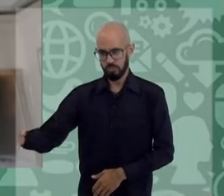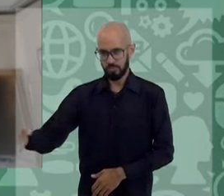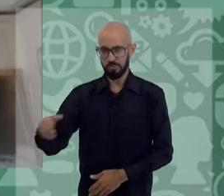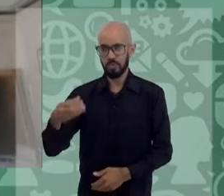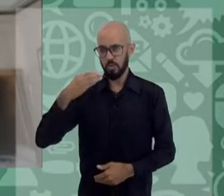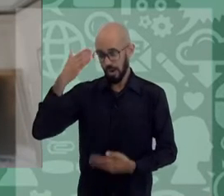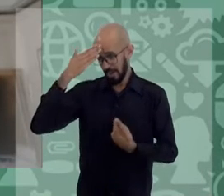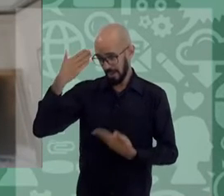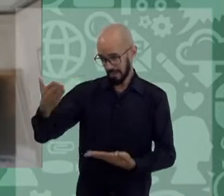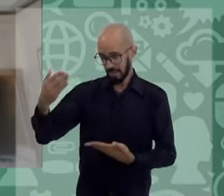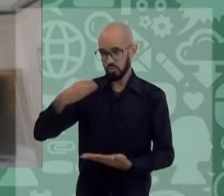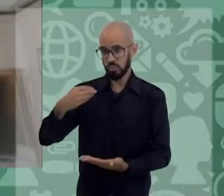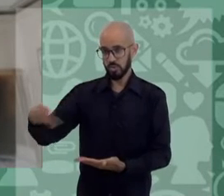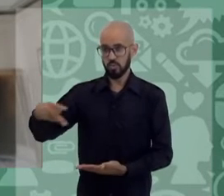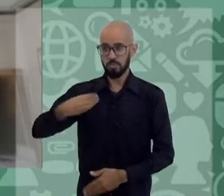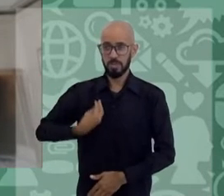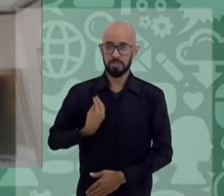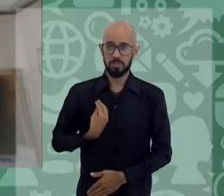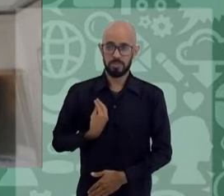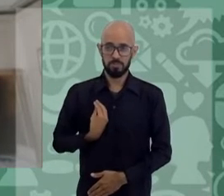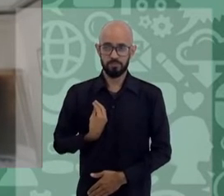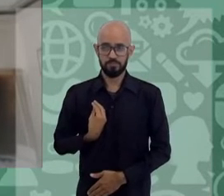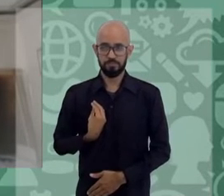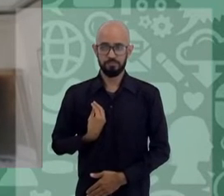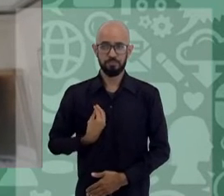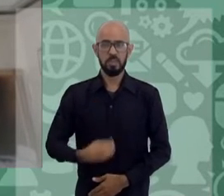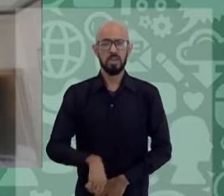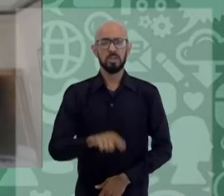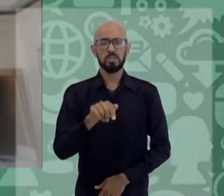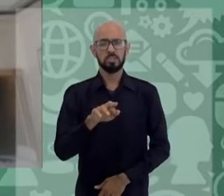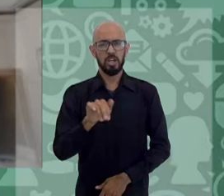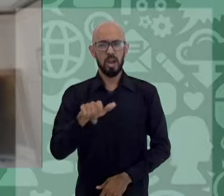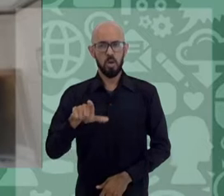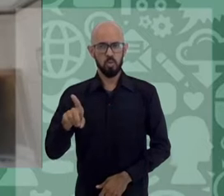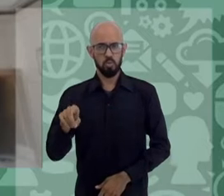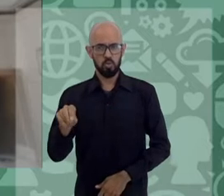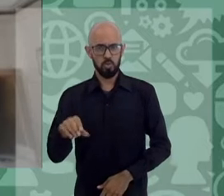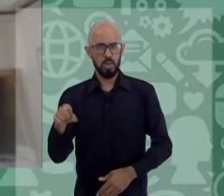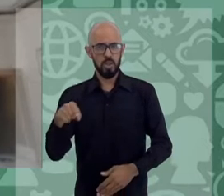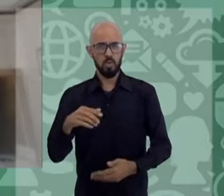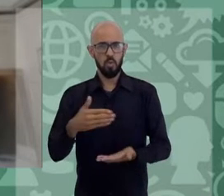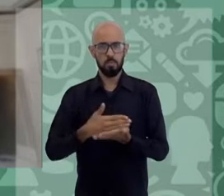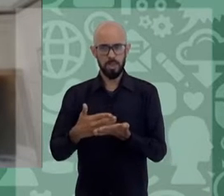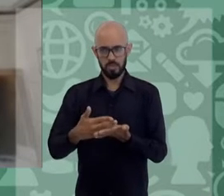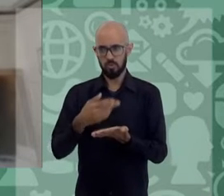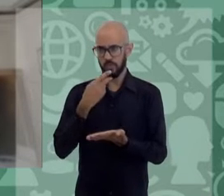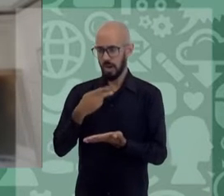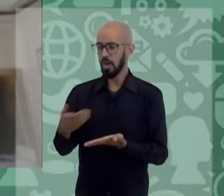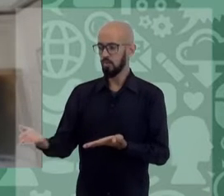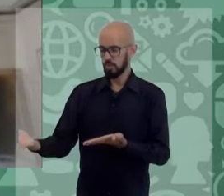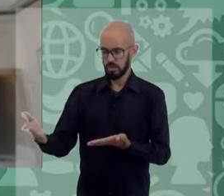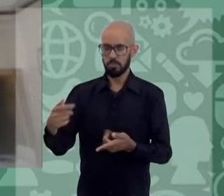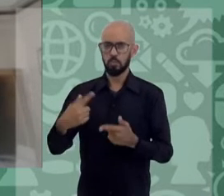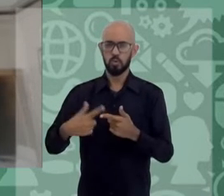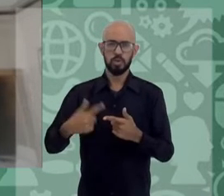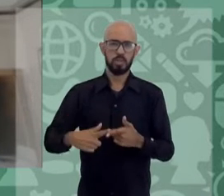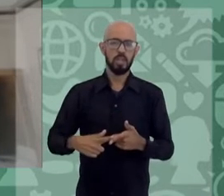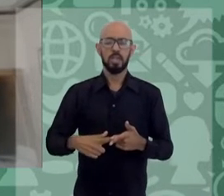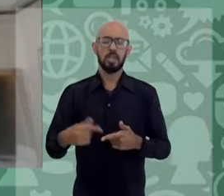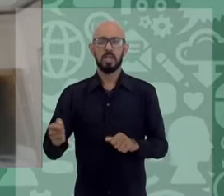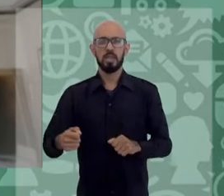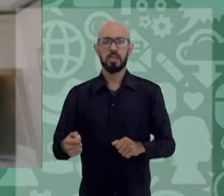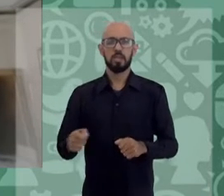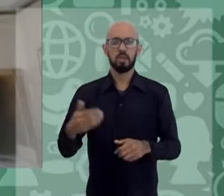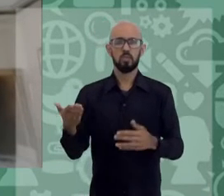no programa de hoje. Geraldo, eu começo o segundo bloco falando com você, porque no encerramento do bloco anterior eu falei um